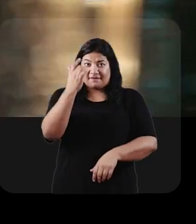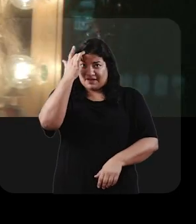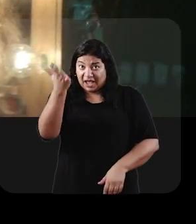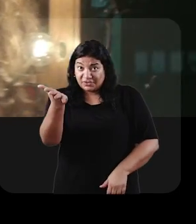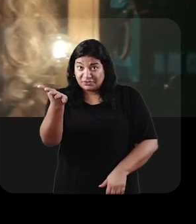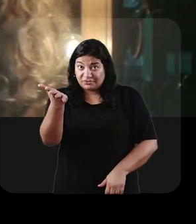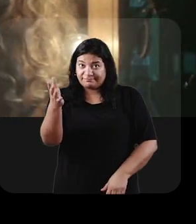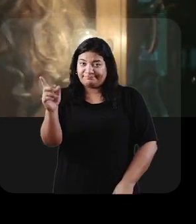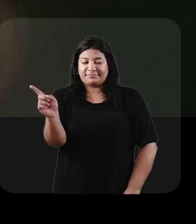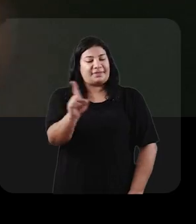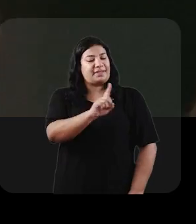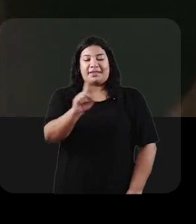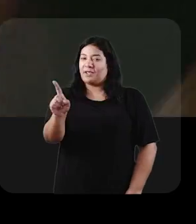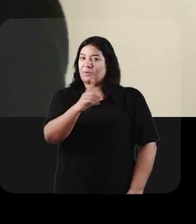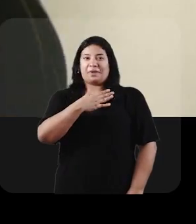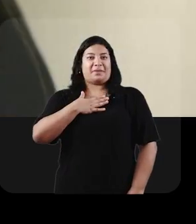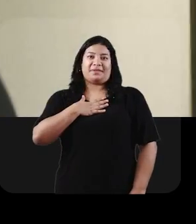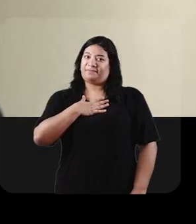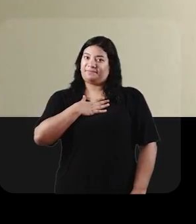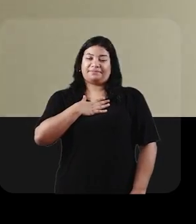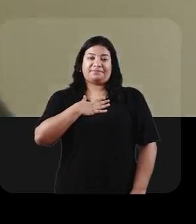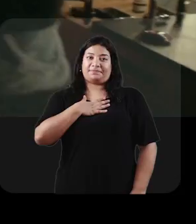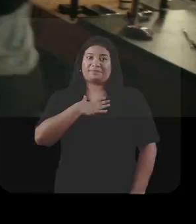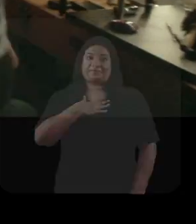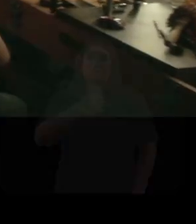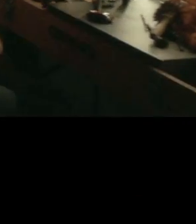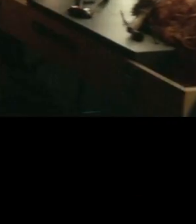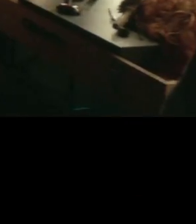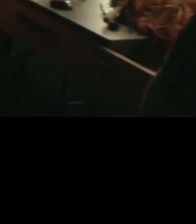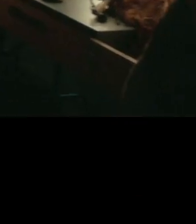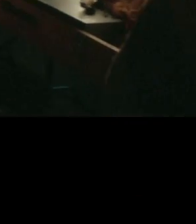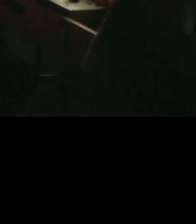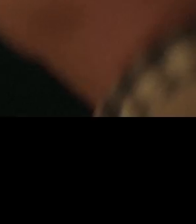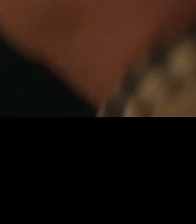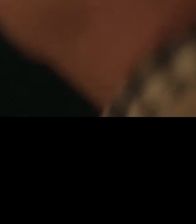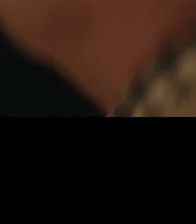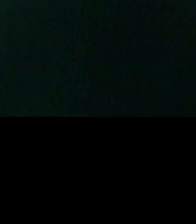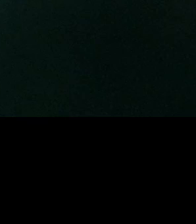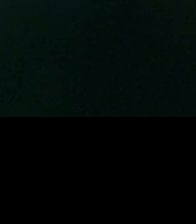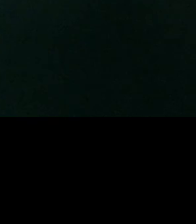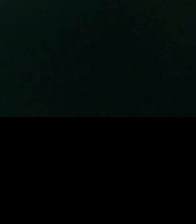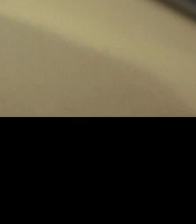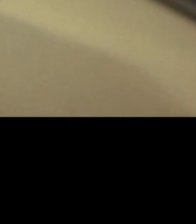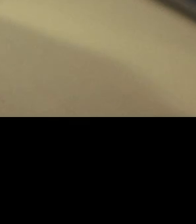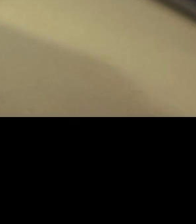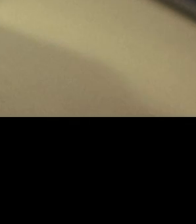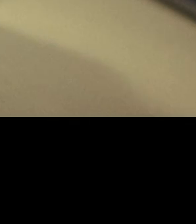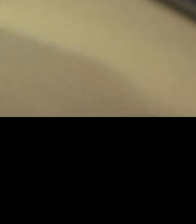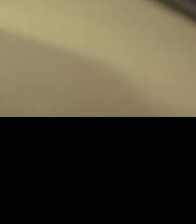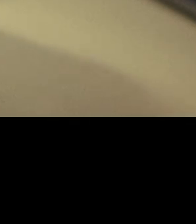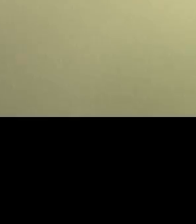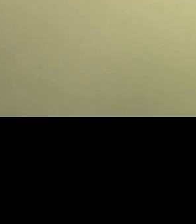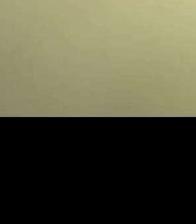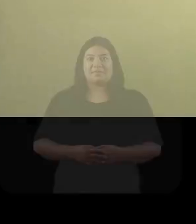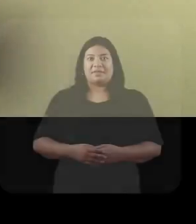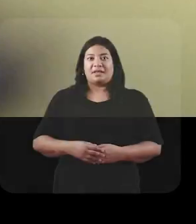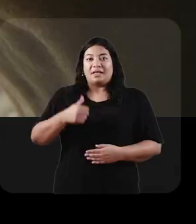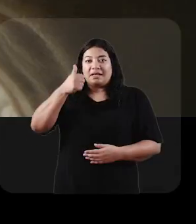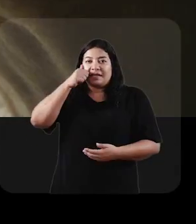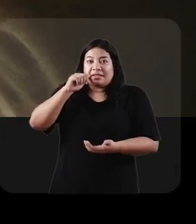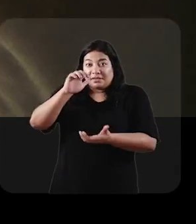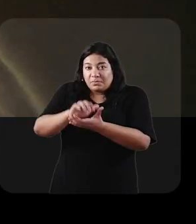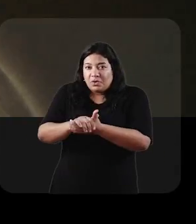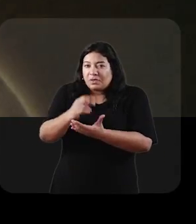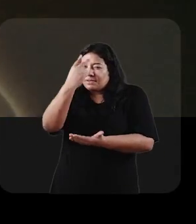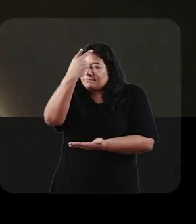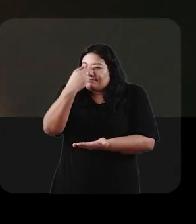Não foi fácil. Não pra mim. No curso, ele maquia várias mulheres. Na sala de casa, passa batom na esposa. Mas